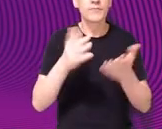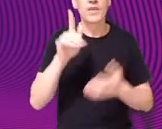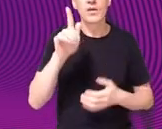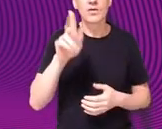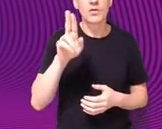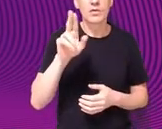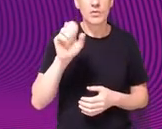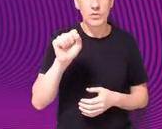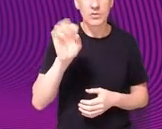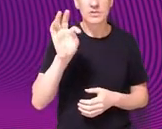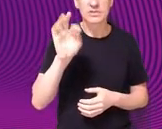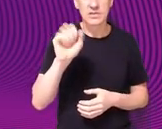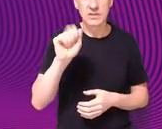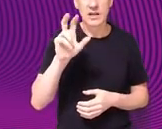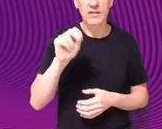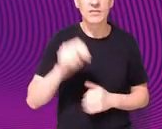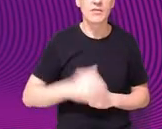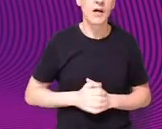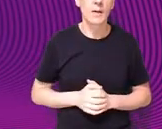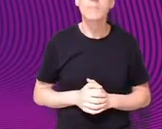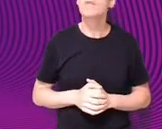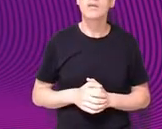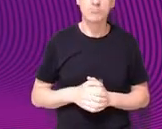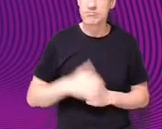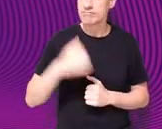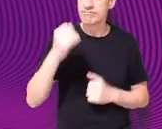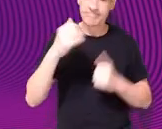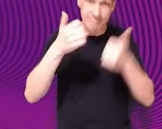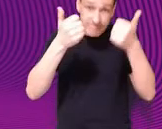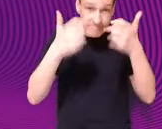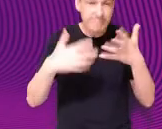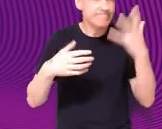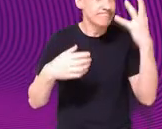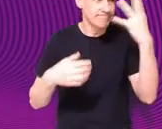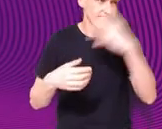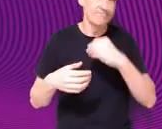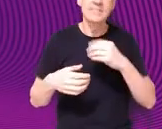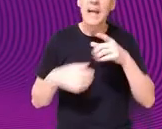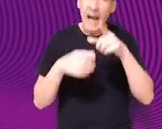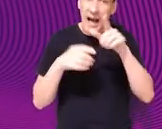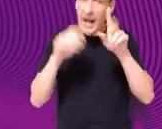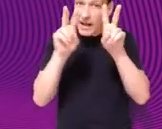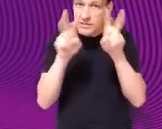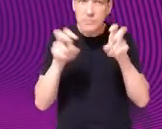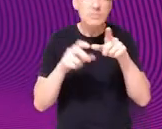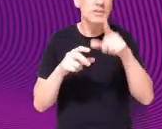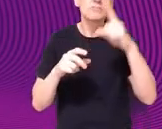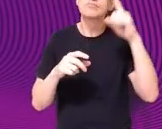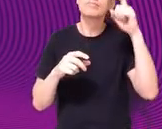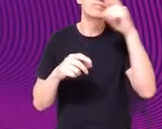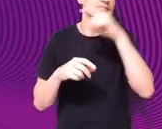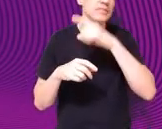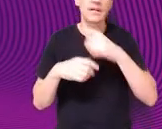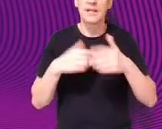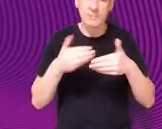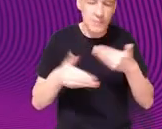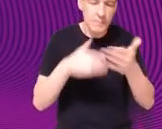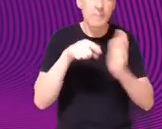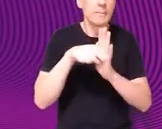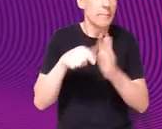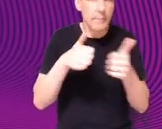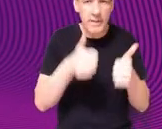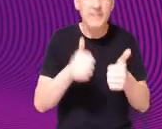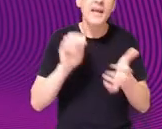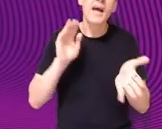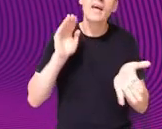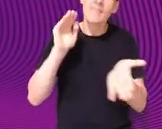Belíssimo caso, Montera. Parabéns. Caso dificílimo, muito bem conduzido e com desfecho maravilhoso, que é o que a gente gosta